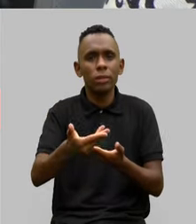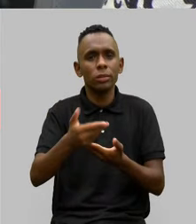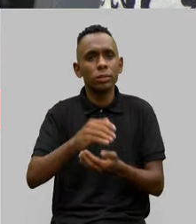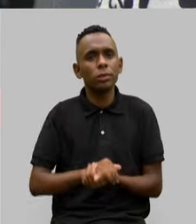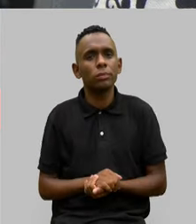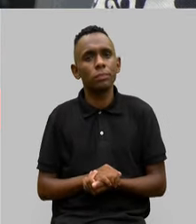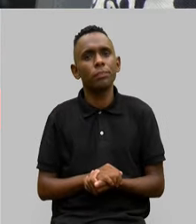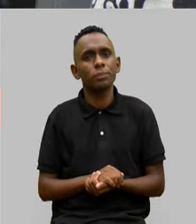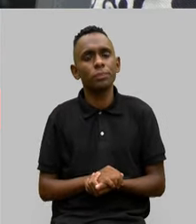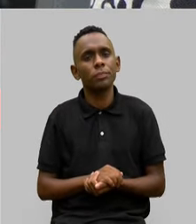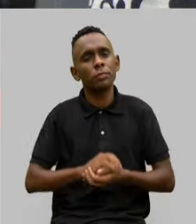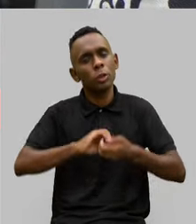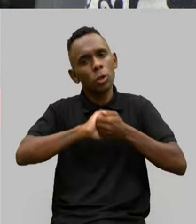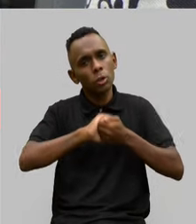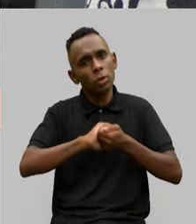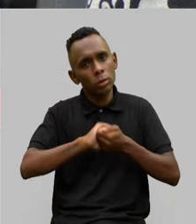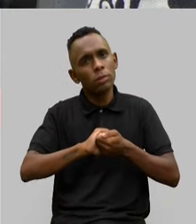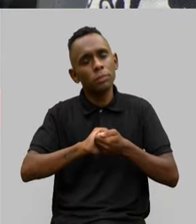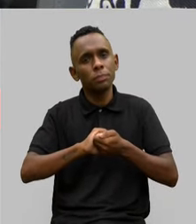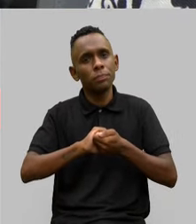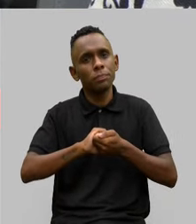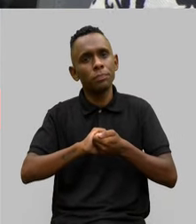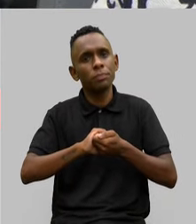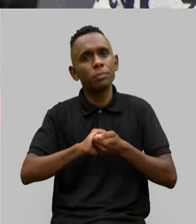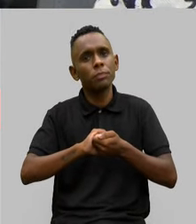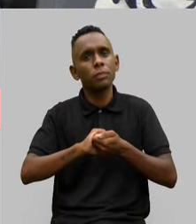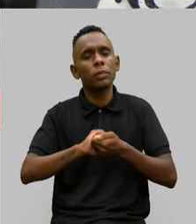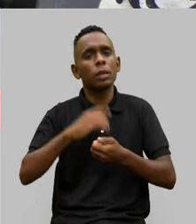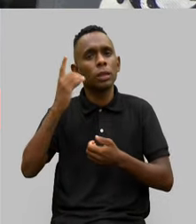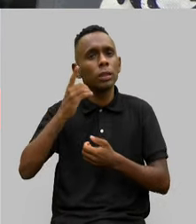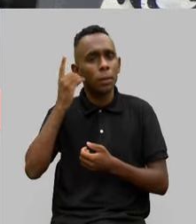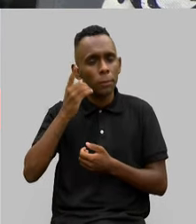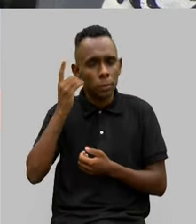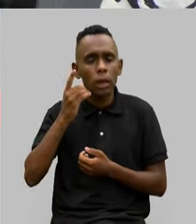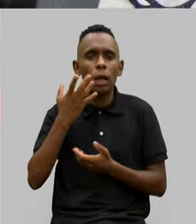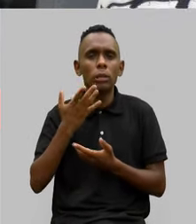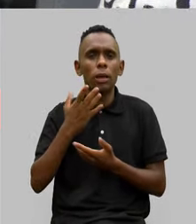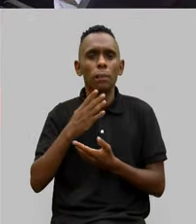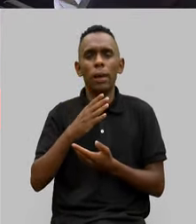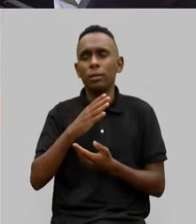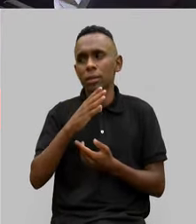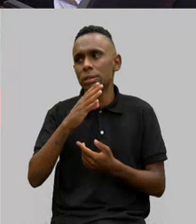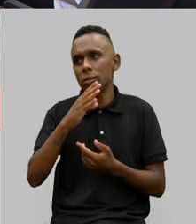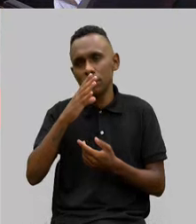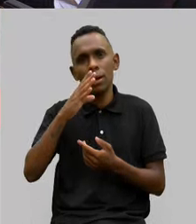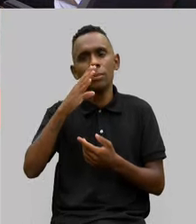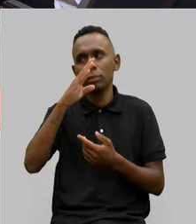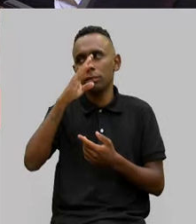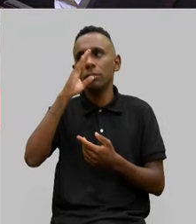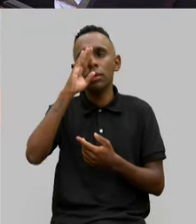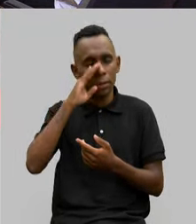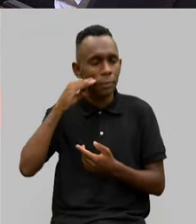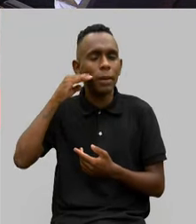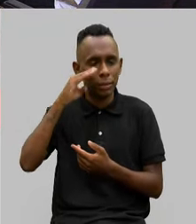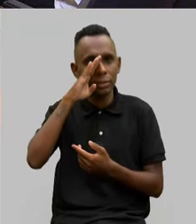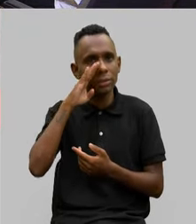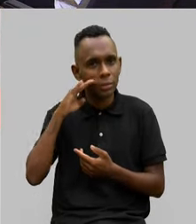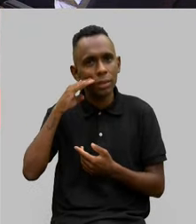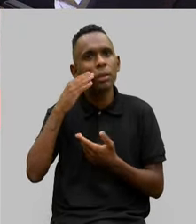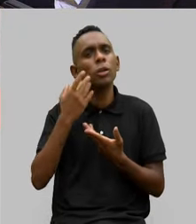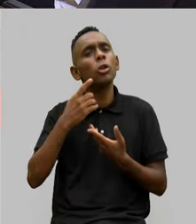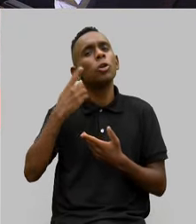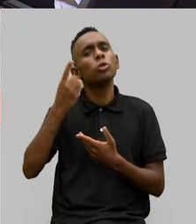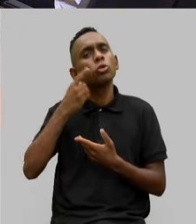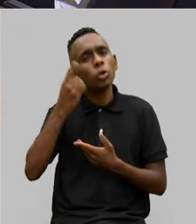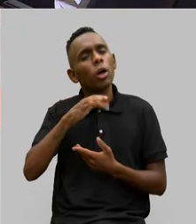a deputada Beatriz e em nome de quem eu cumprimento toda na mesa cumprimentar meu dileto colega e amigo Dr